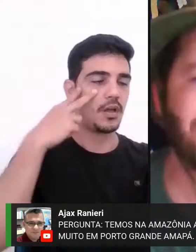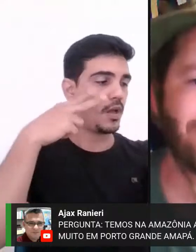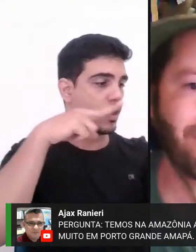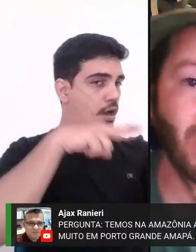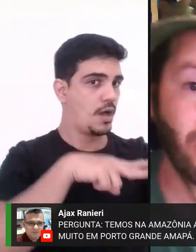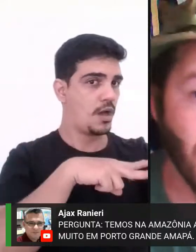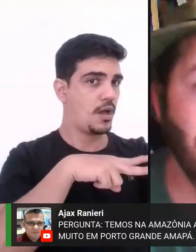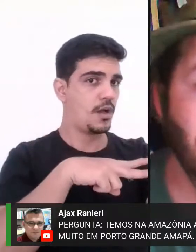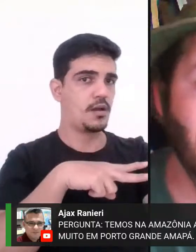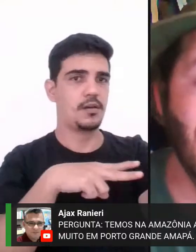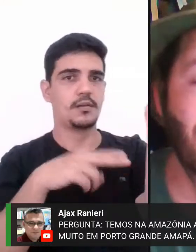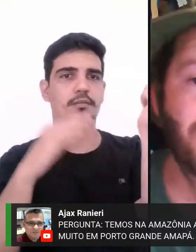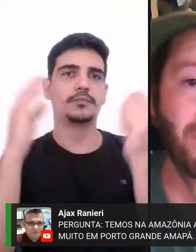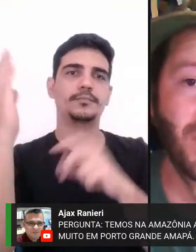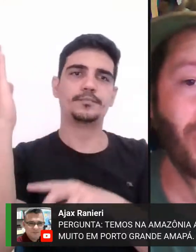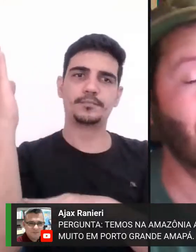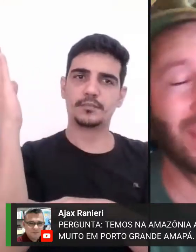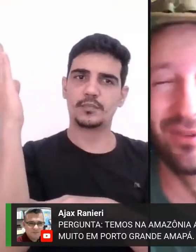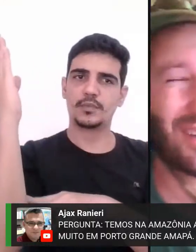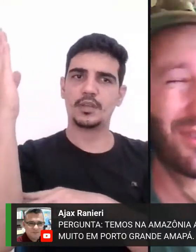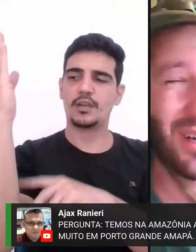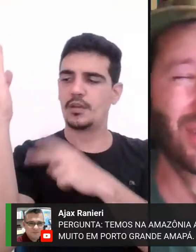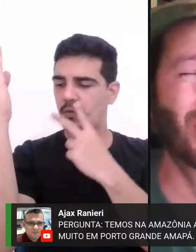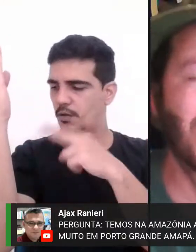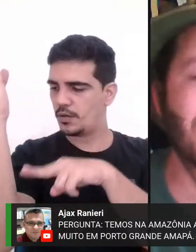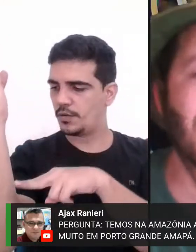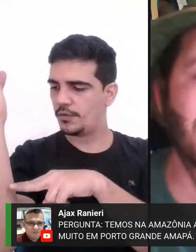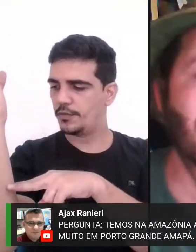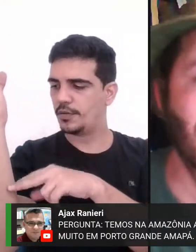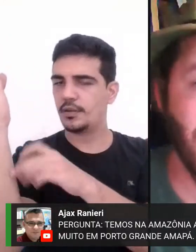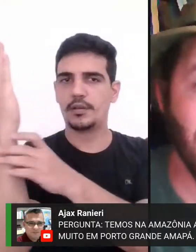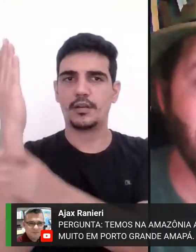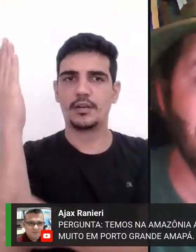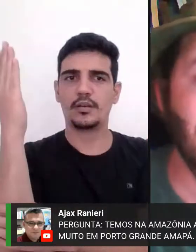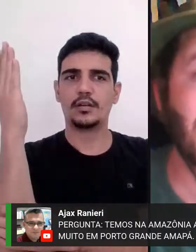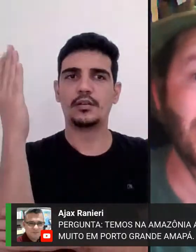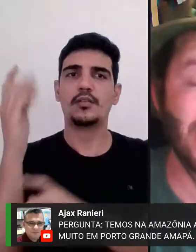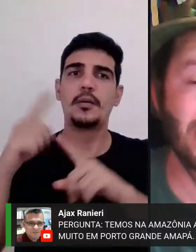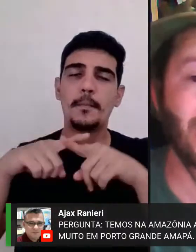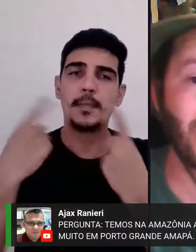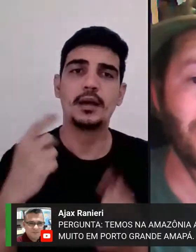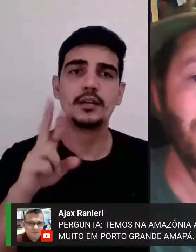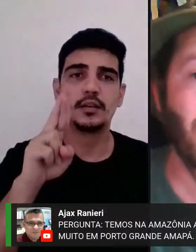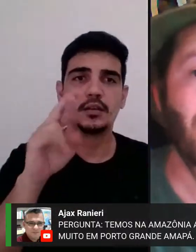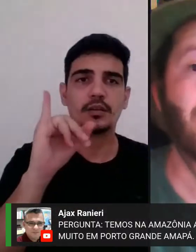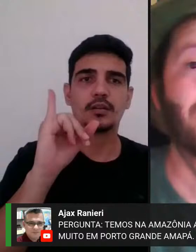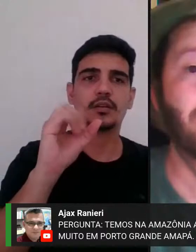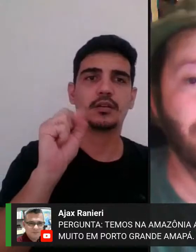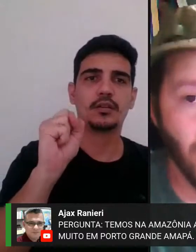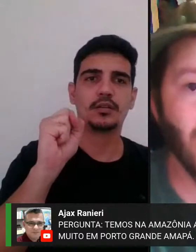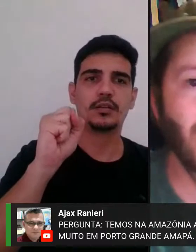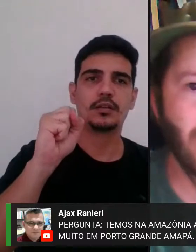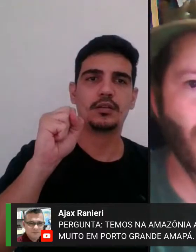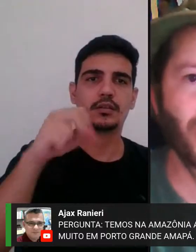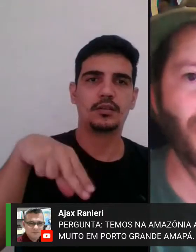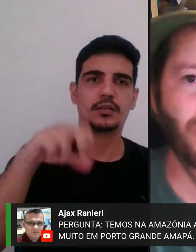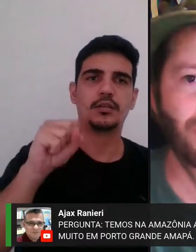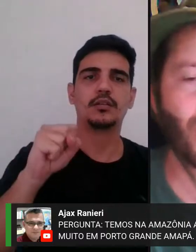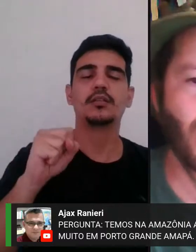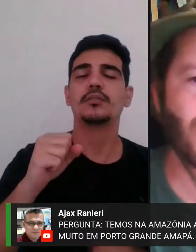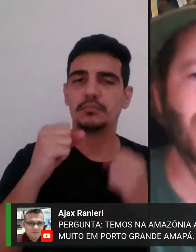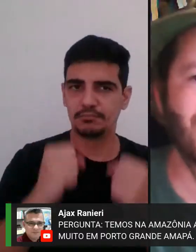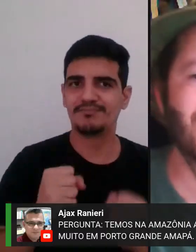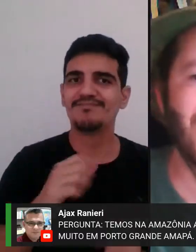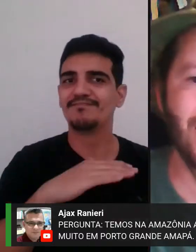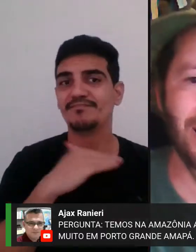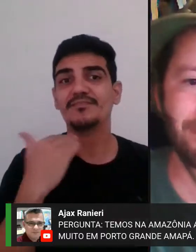Provavelmente ele teve envenenamento grave, e o que ele não está vendo ali é que os rins dele estão sofrendo. Então esse apresentador poderia ter morrido